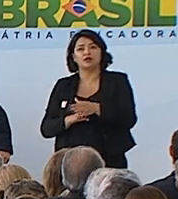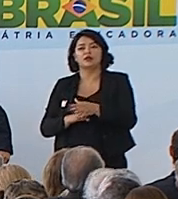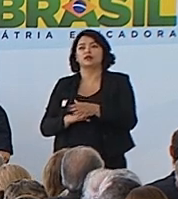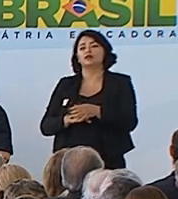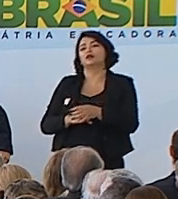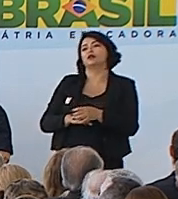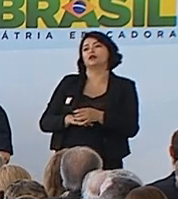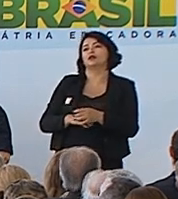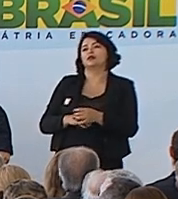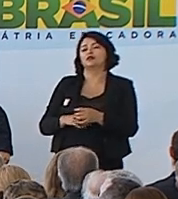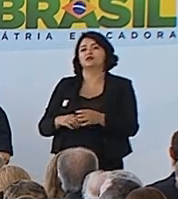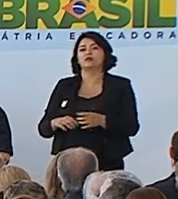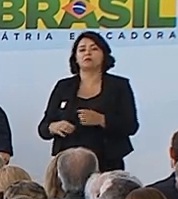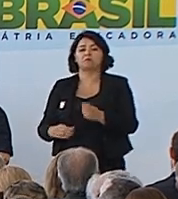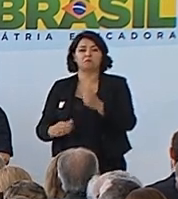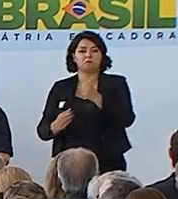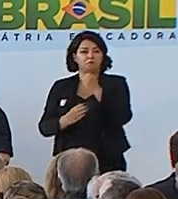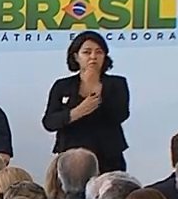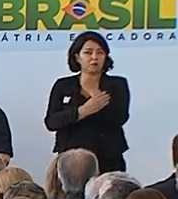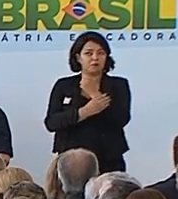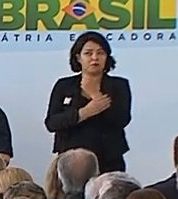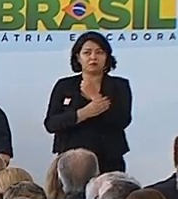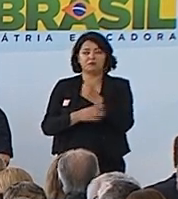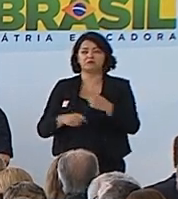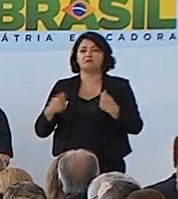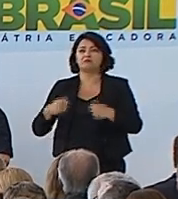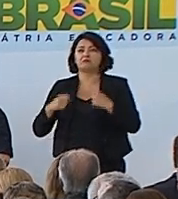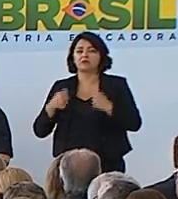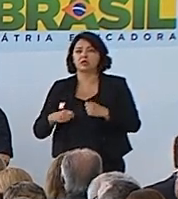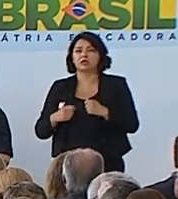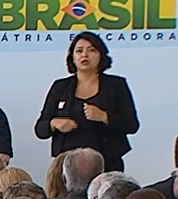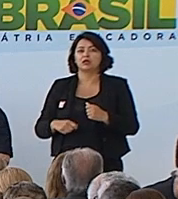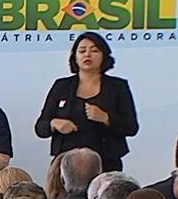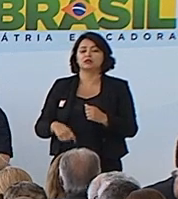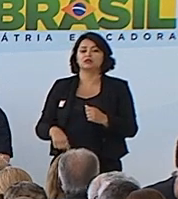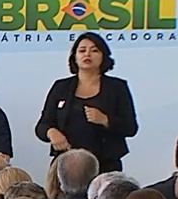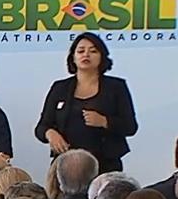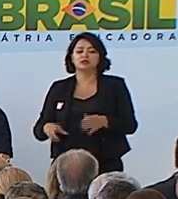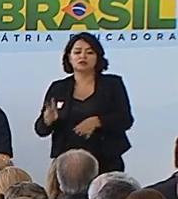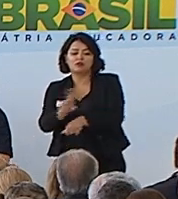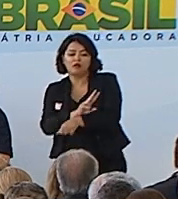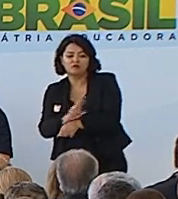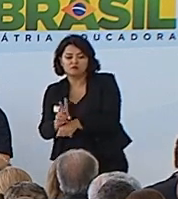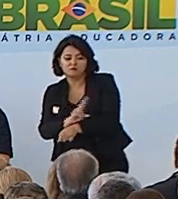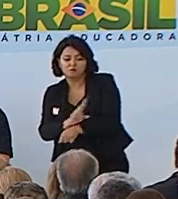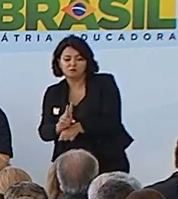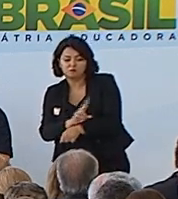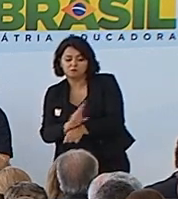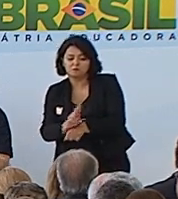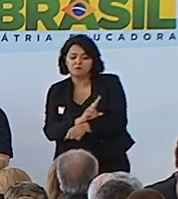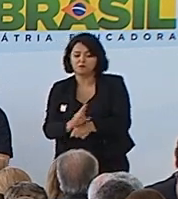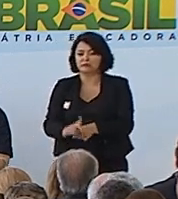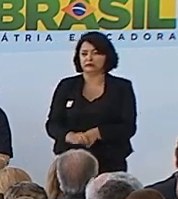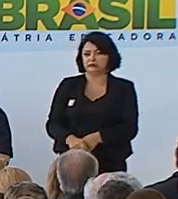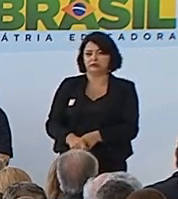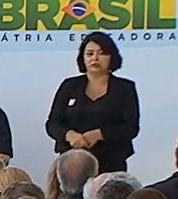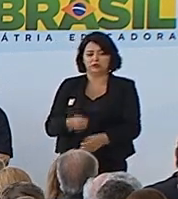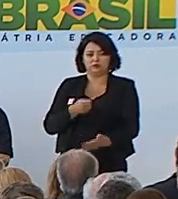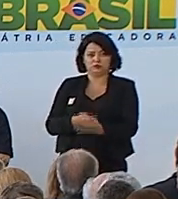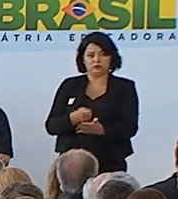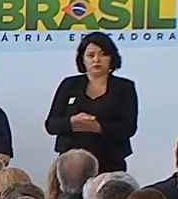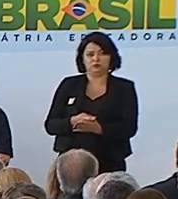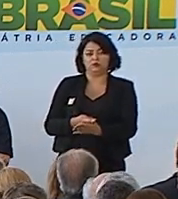percorria de balcão em balcão para ele dizer que ele nem tinha interesse em fiscalizar em inv vistoriar aí o que